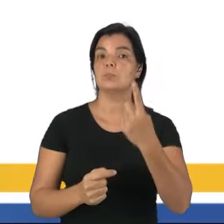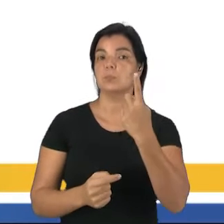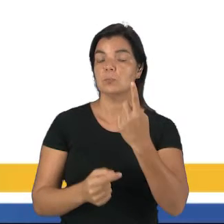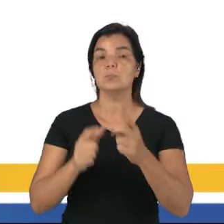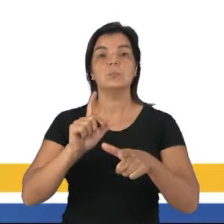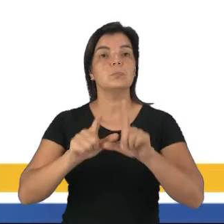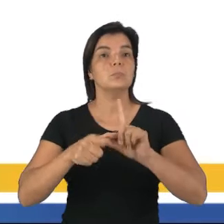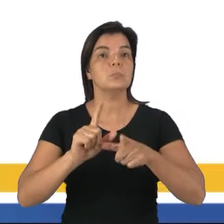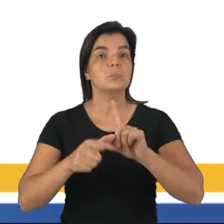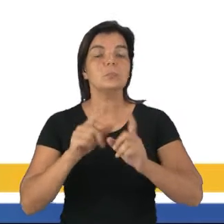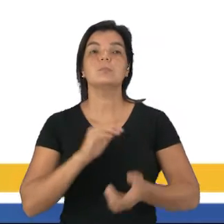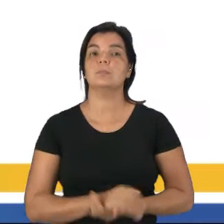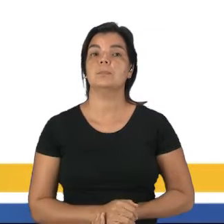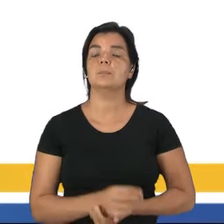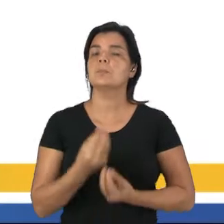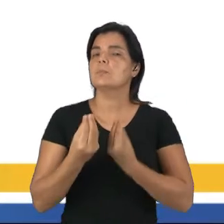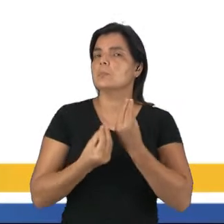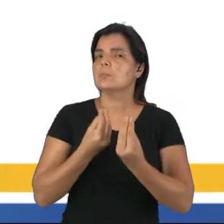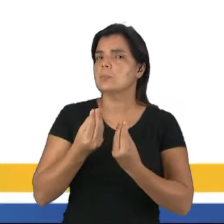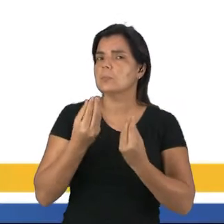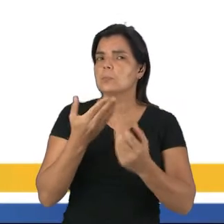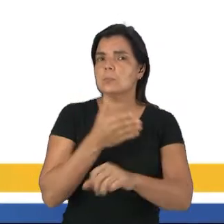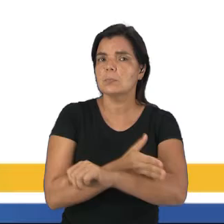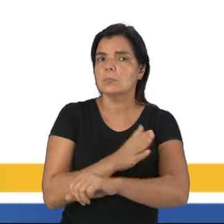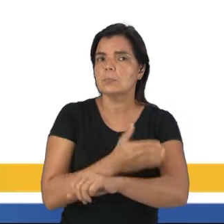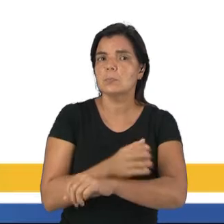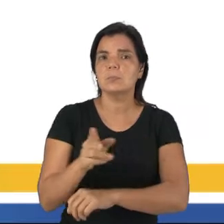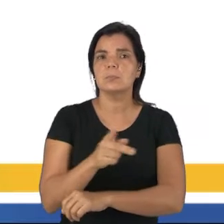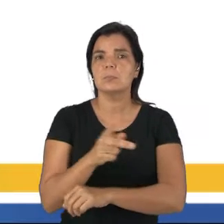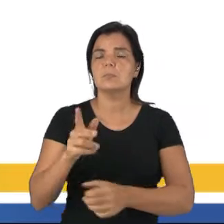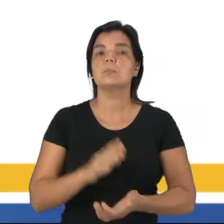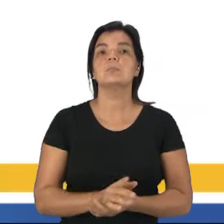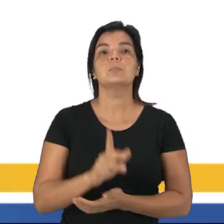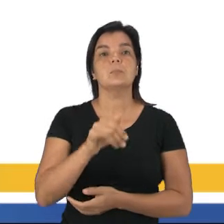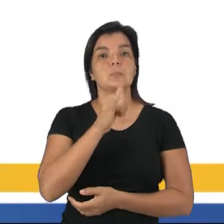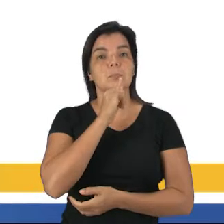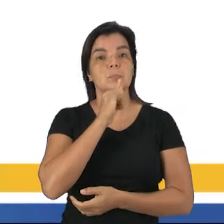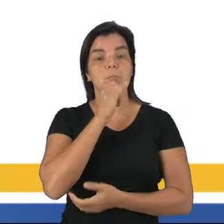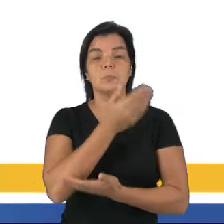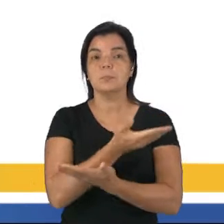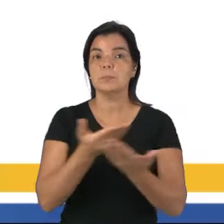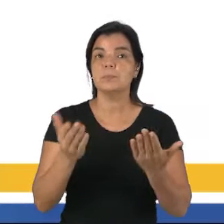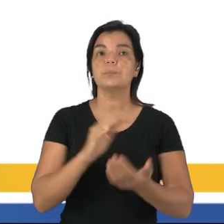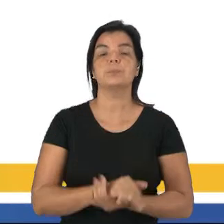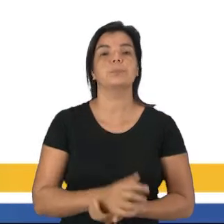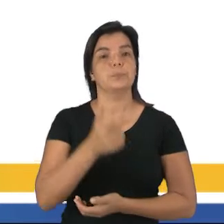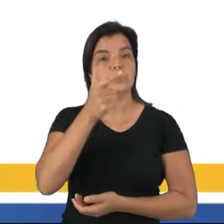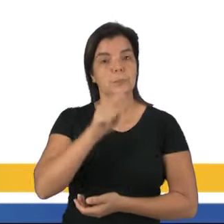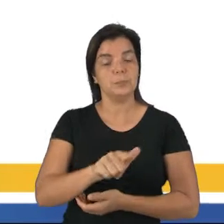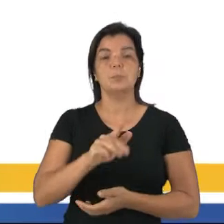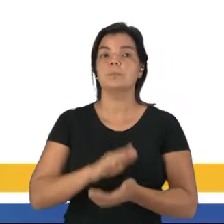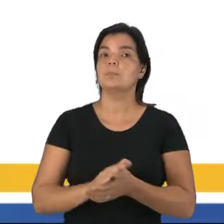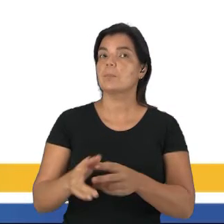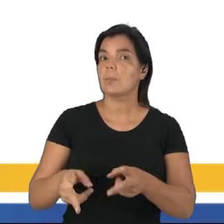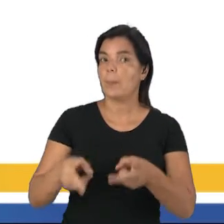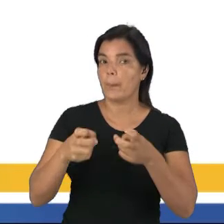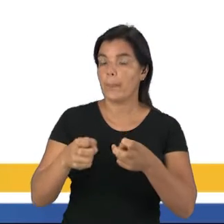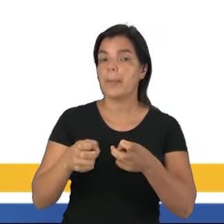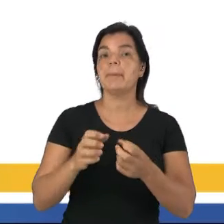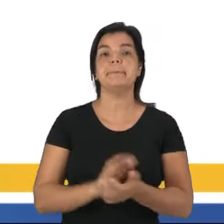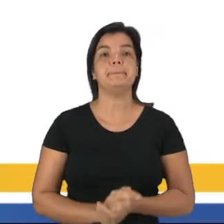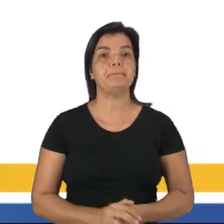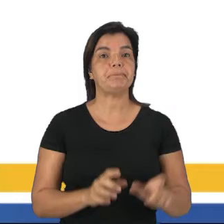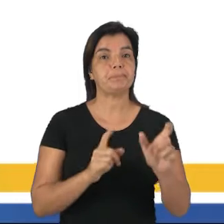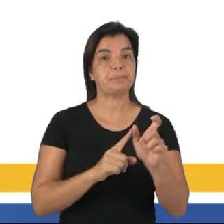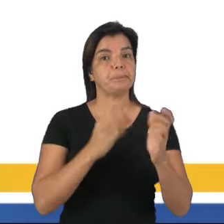uma incógnita, né? Como é que é isso na prática, professor? É esse exemplo que nós temos aqui. Novamente, perceba que ele é composto